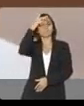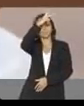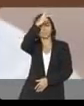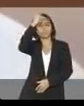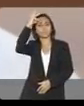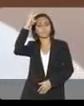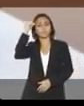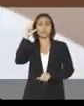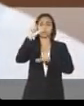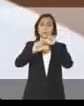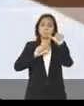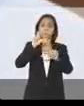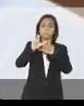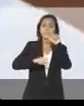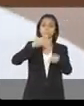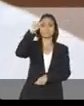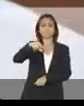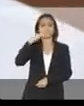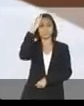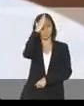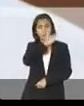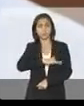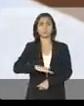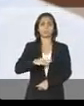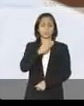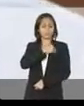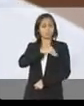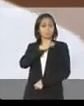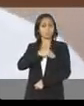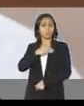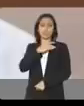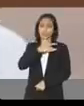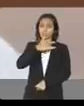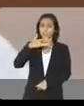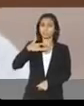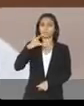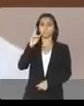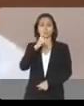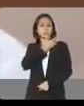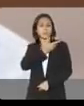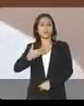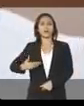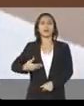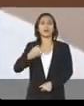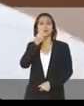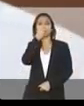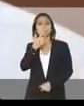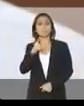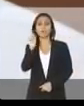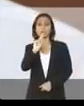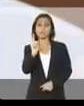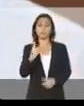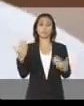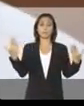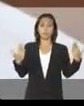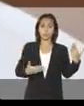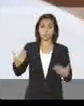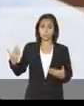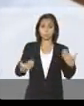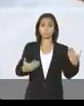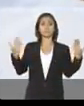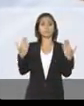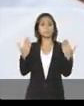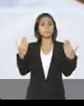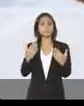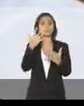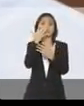a situação mudou e foi para pior. As contas públicas vão mal, a saúde básica já não é mais a mesma e os servidores, que na minha